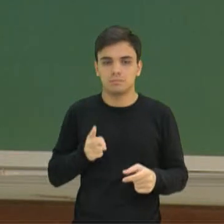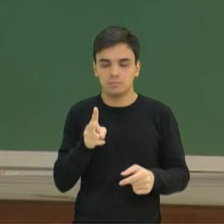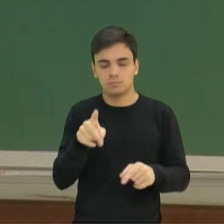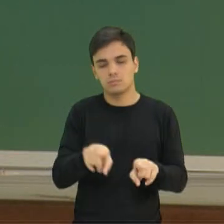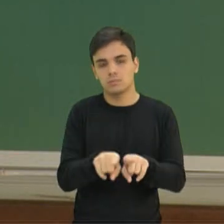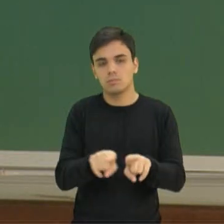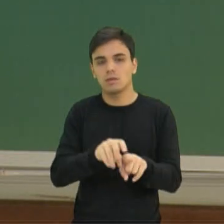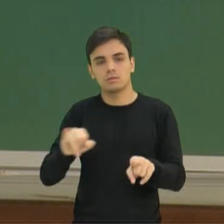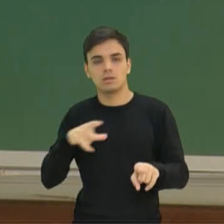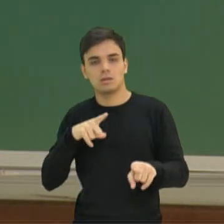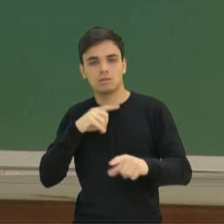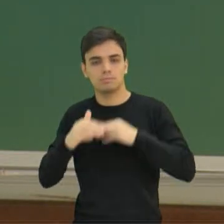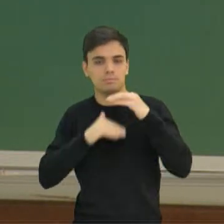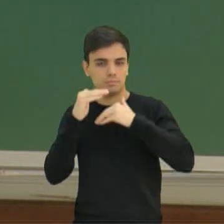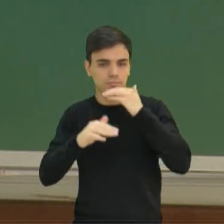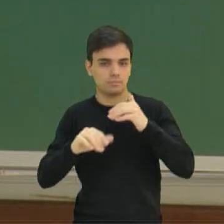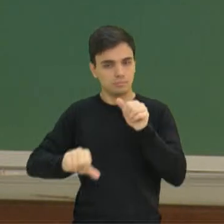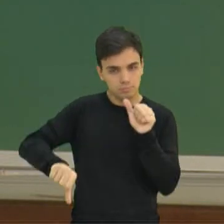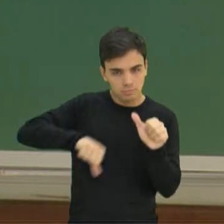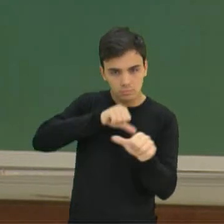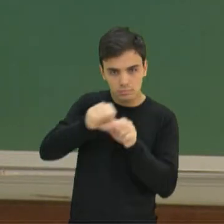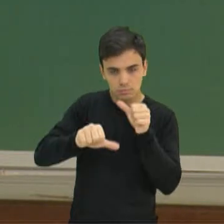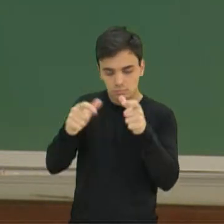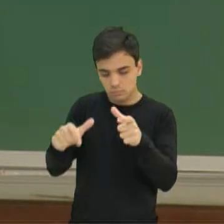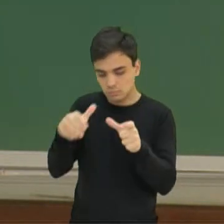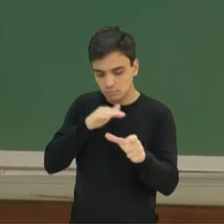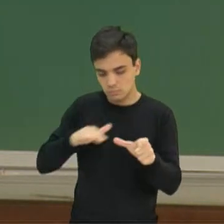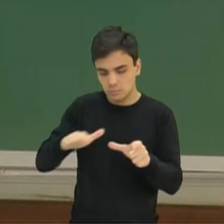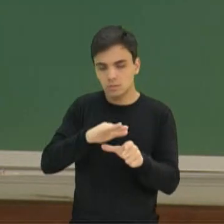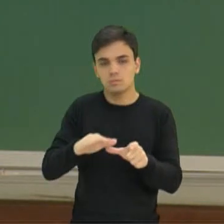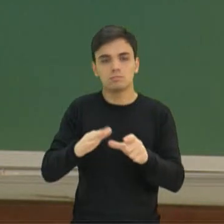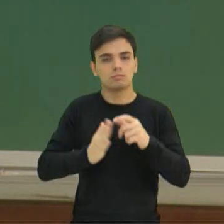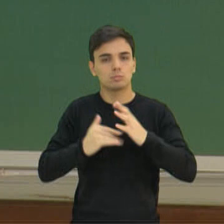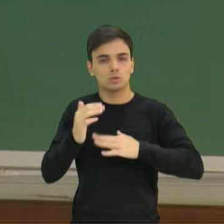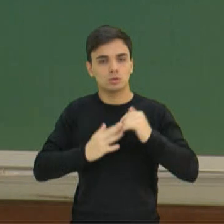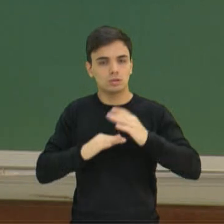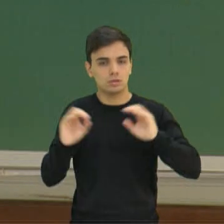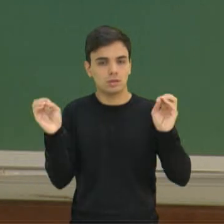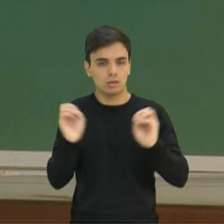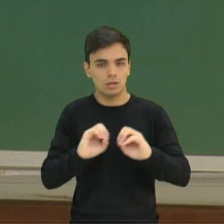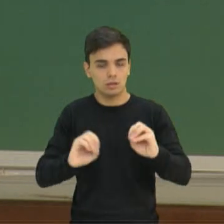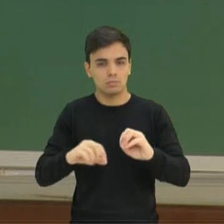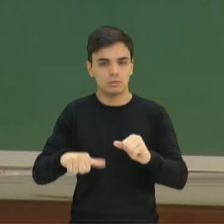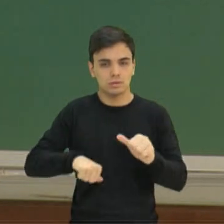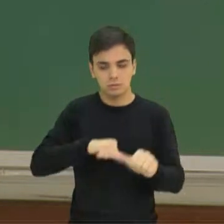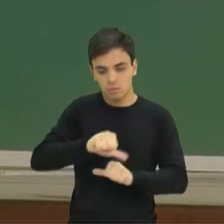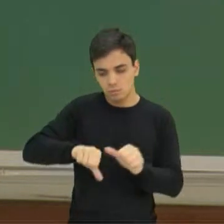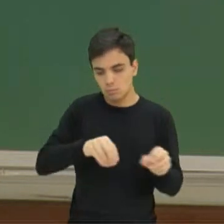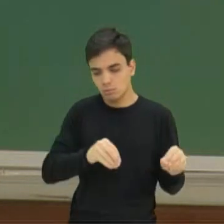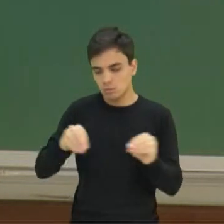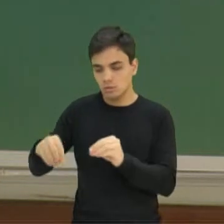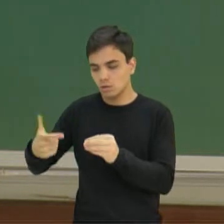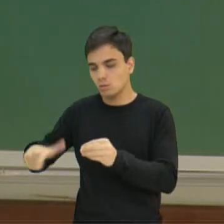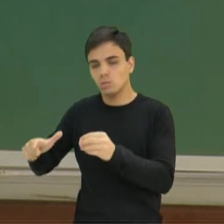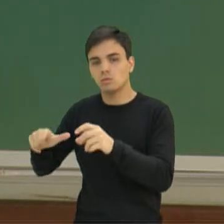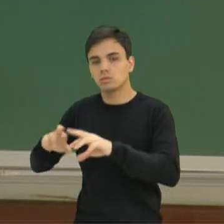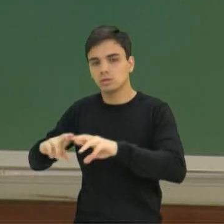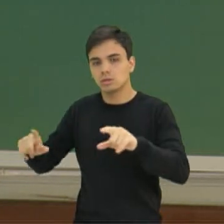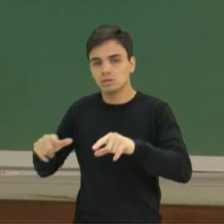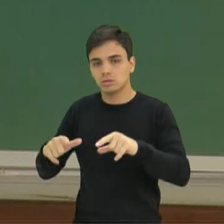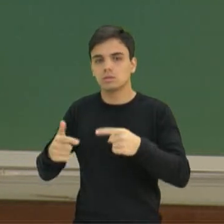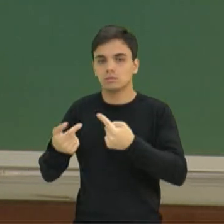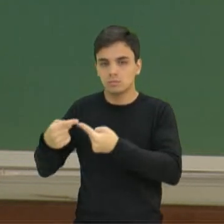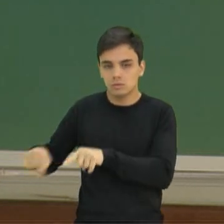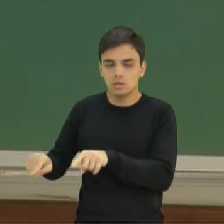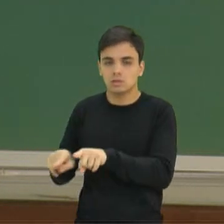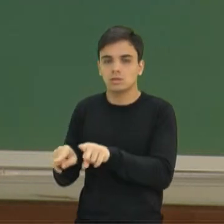processos ali que vão modificar aquela área, que ele não vai conseguir produzir mais, ele vai ter que se deslocar para outra área, afetando ali, de fato, a